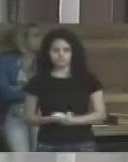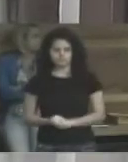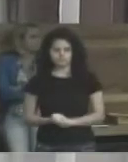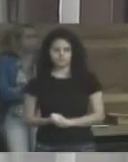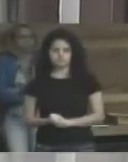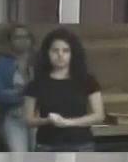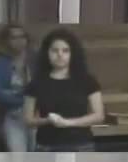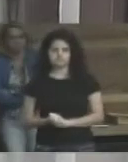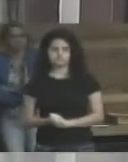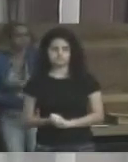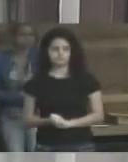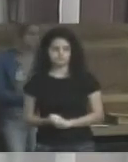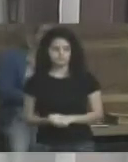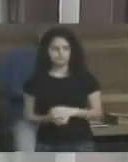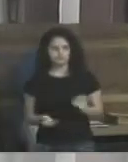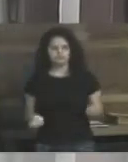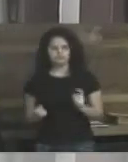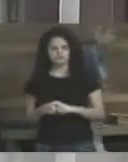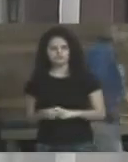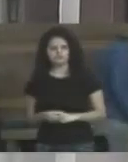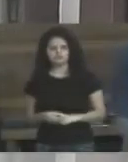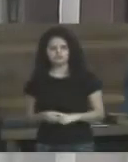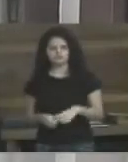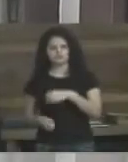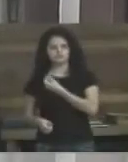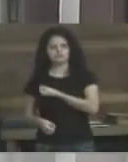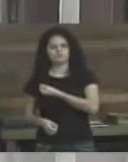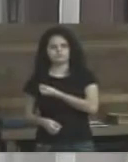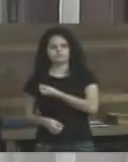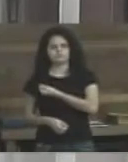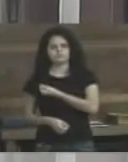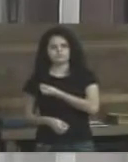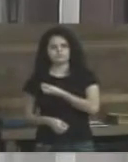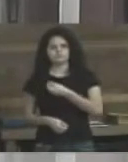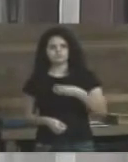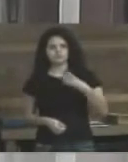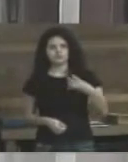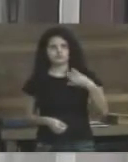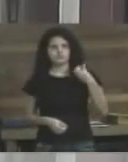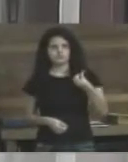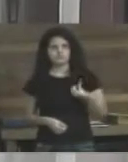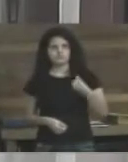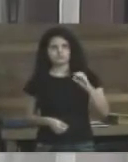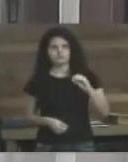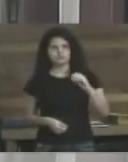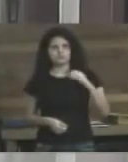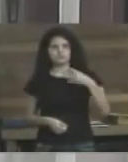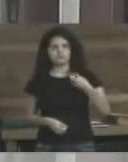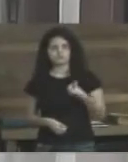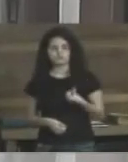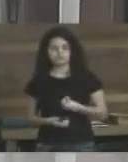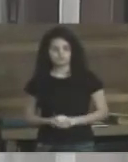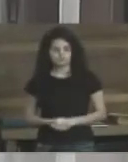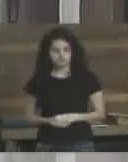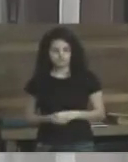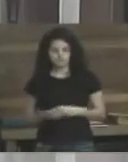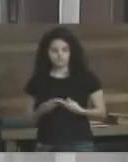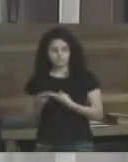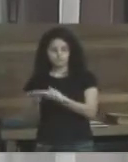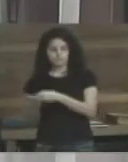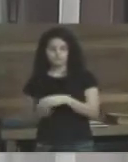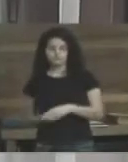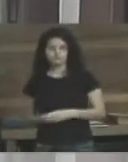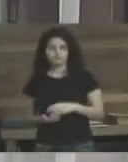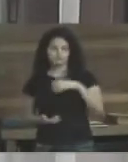Executivo. Venho também aqui na indicação 4606, solicitando que seja encaminhado ofício ao prefeito, com cópia